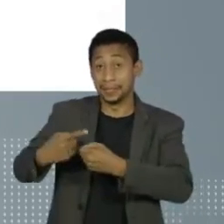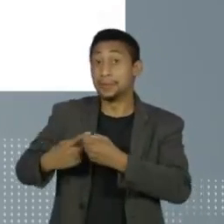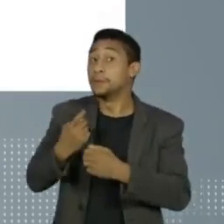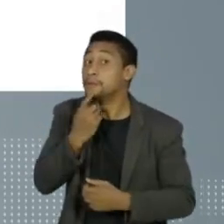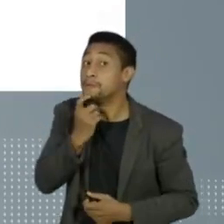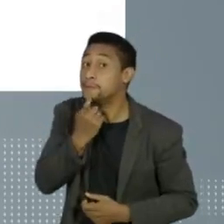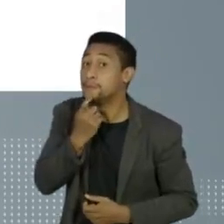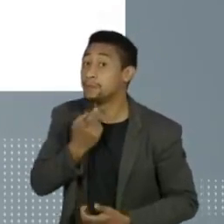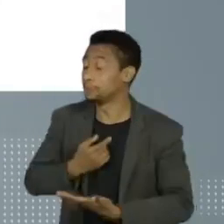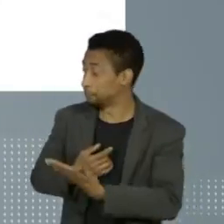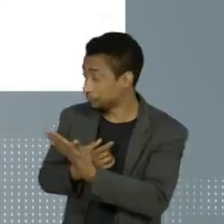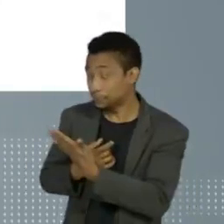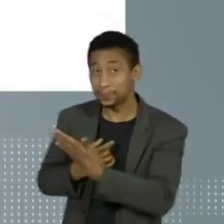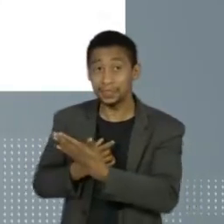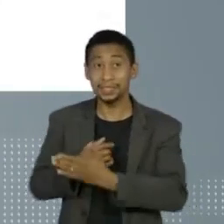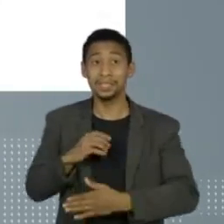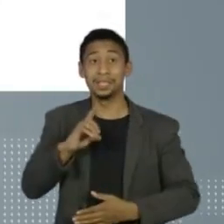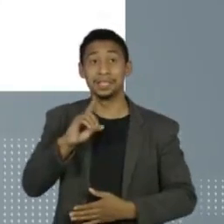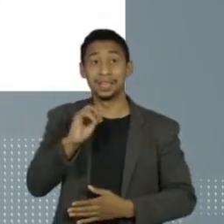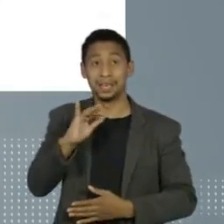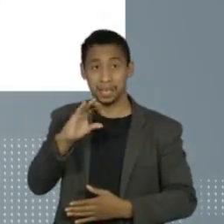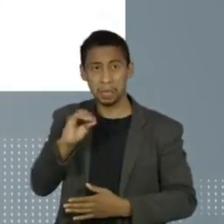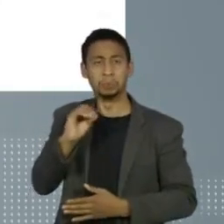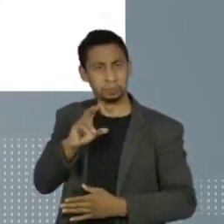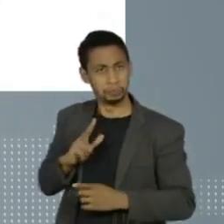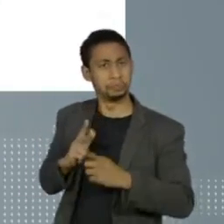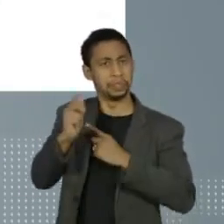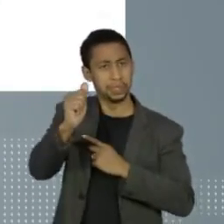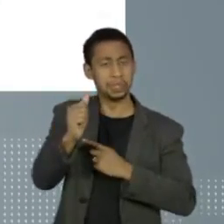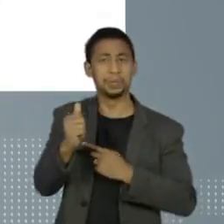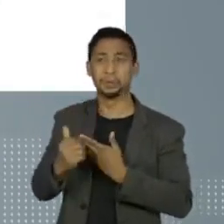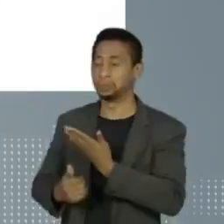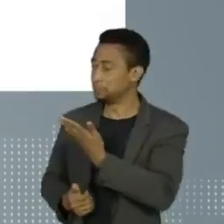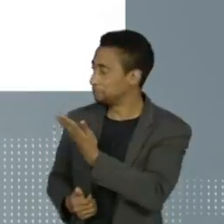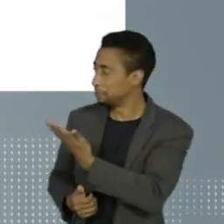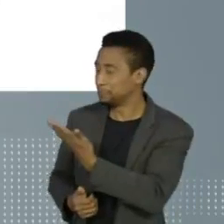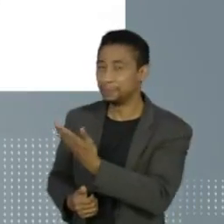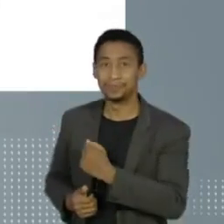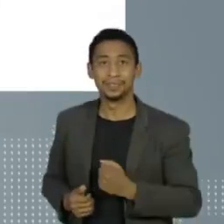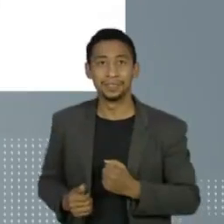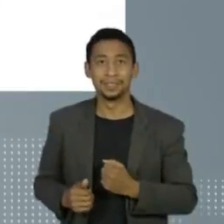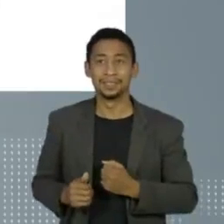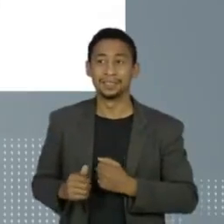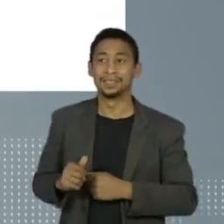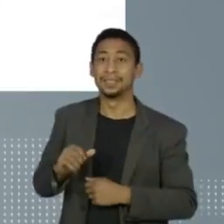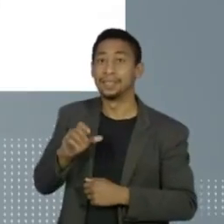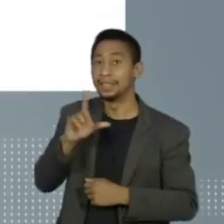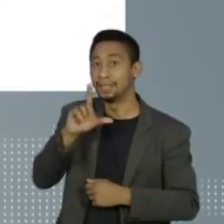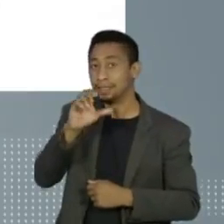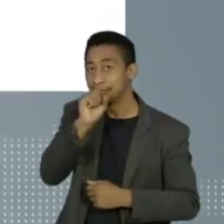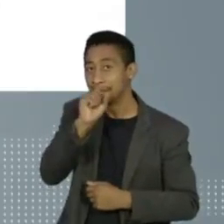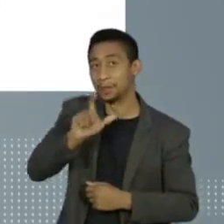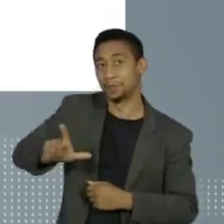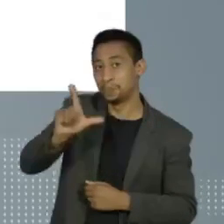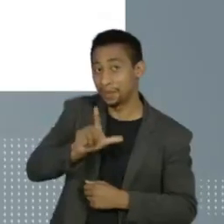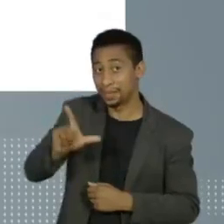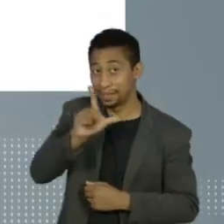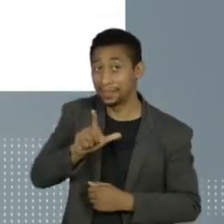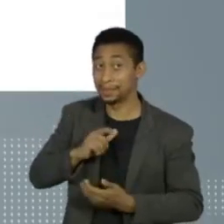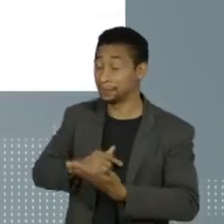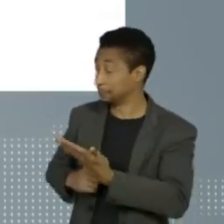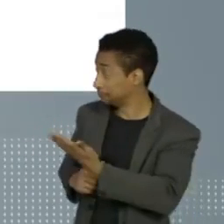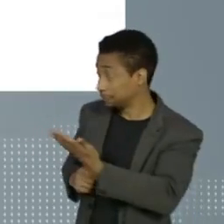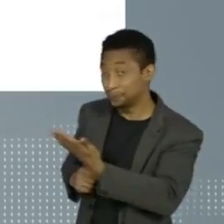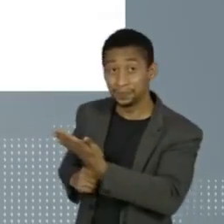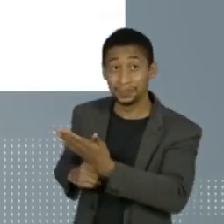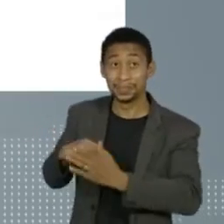Dário Saad do republicanos venceu Rafa zimbaldi do pl em Campinas em Limeira Mário Bon do PSD foi reeleito a